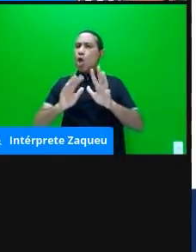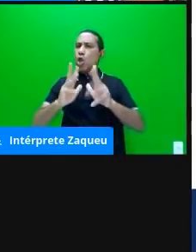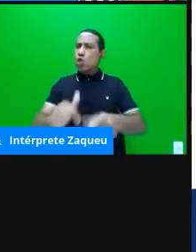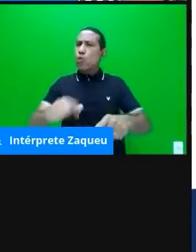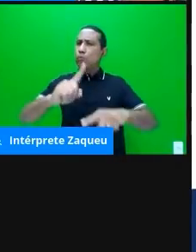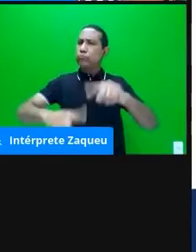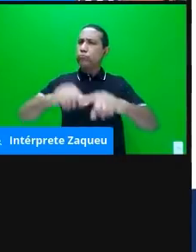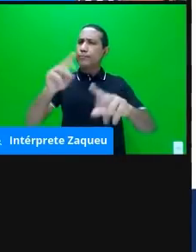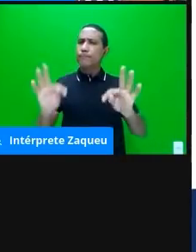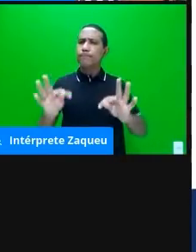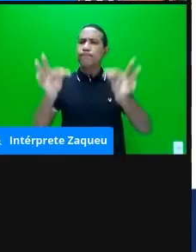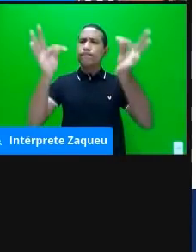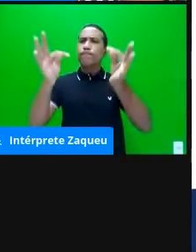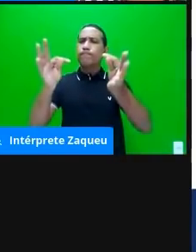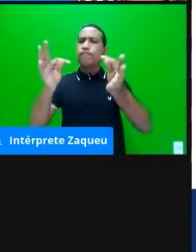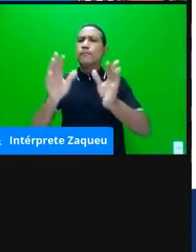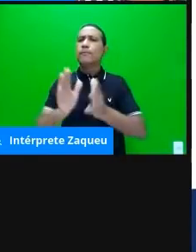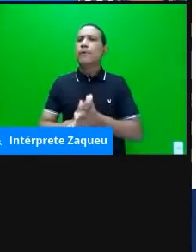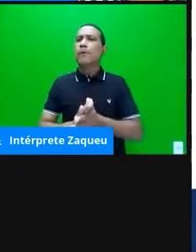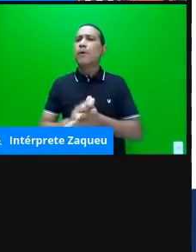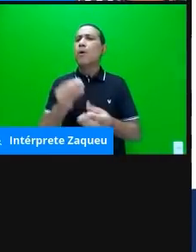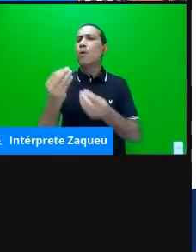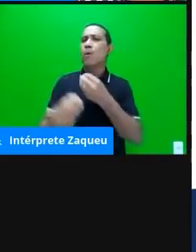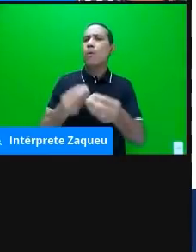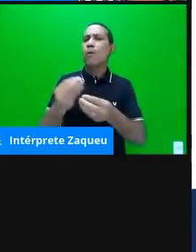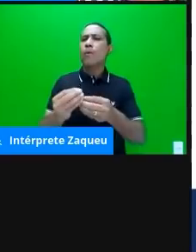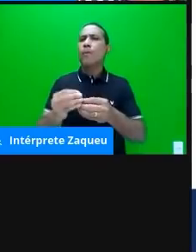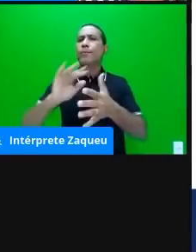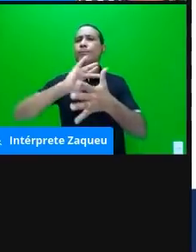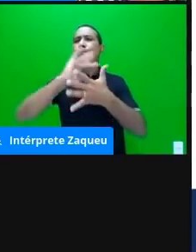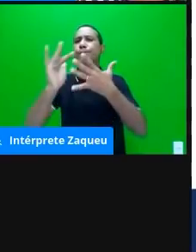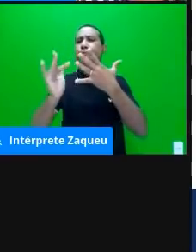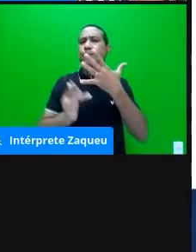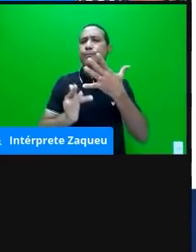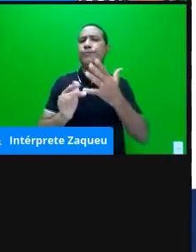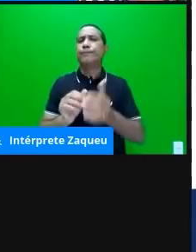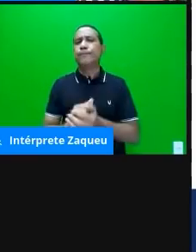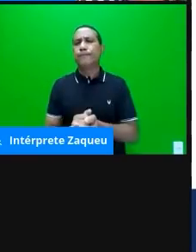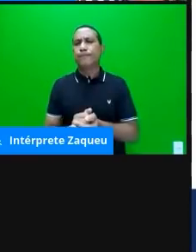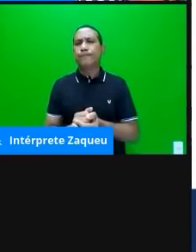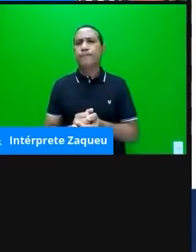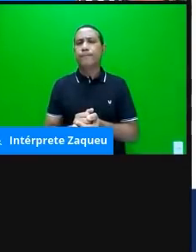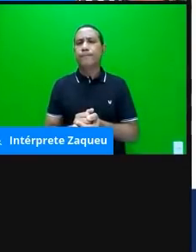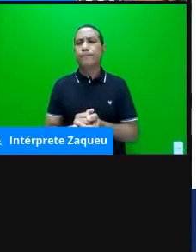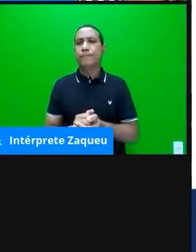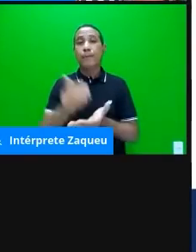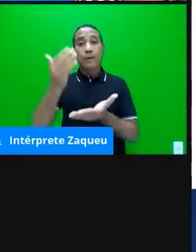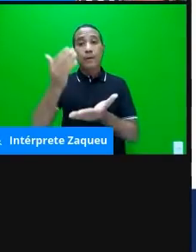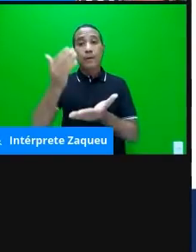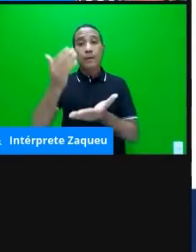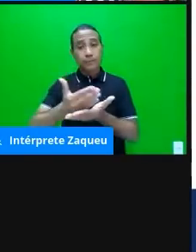tecnológicos disponíveis através das mídias digitais. Para dar continuidade